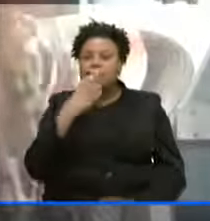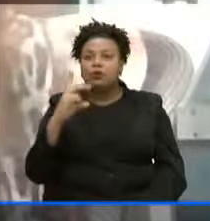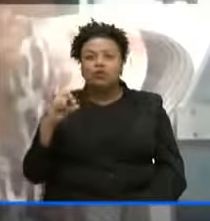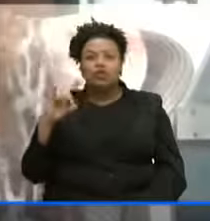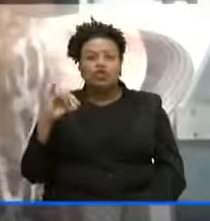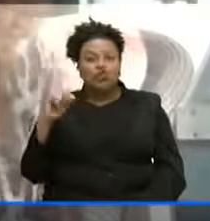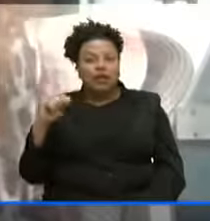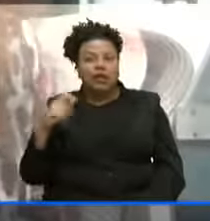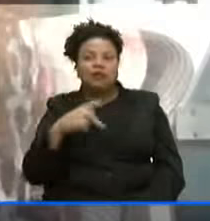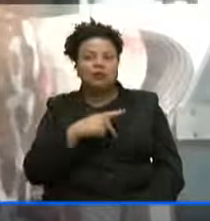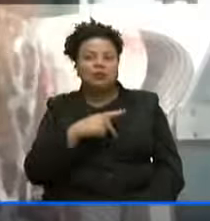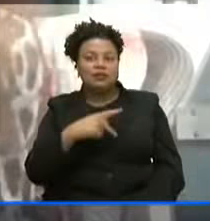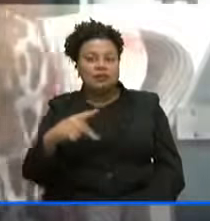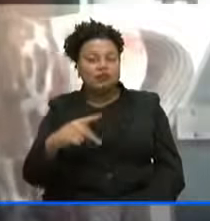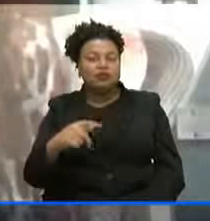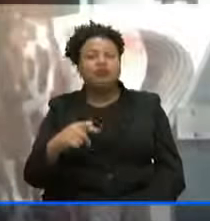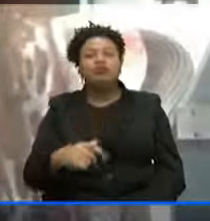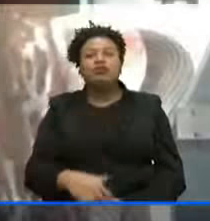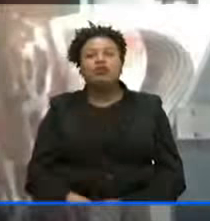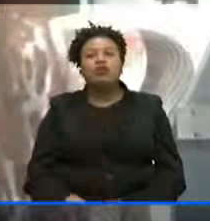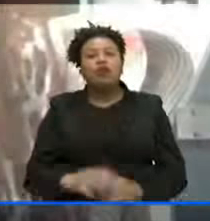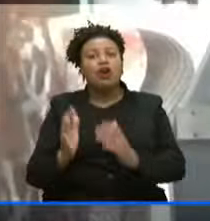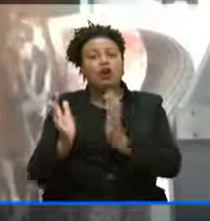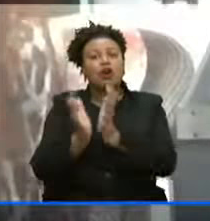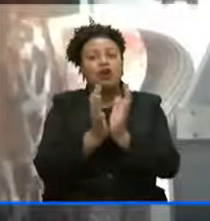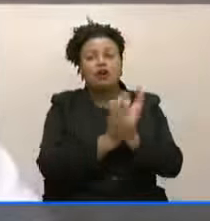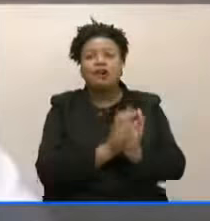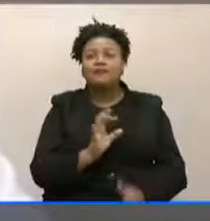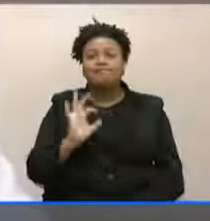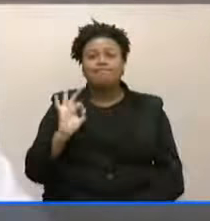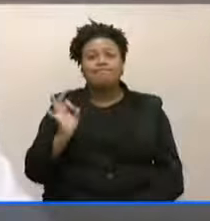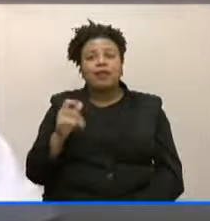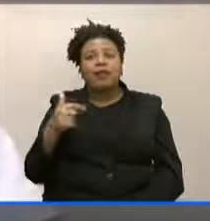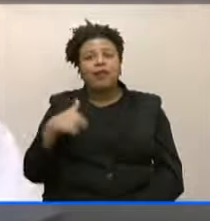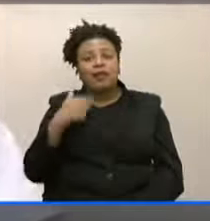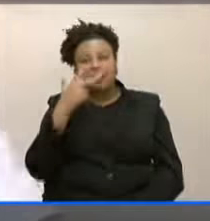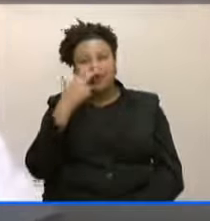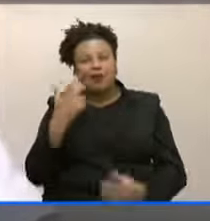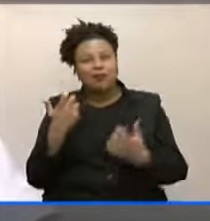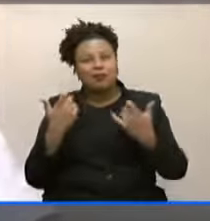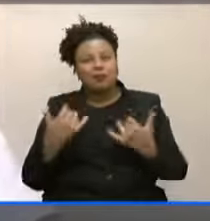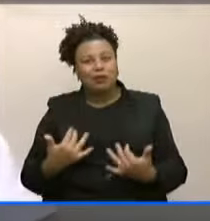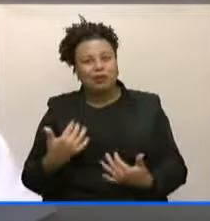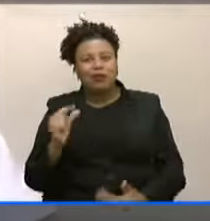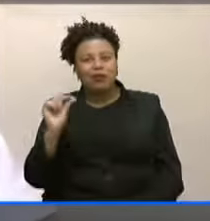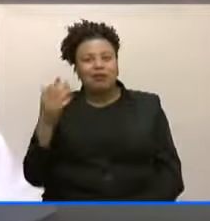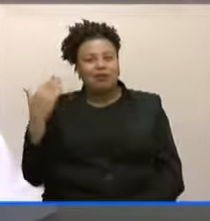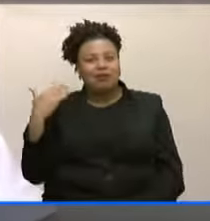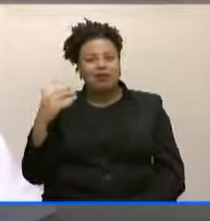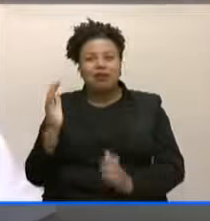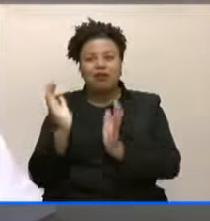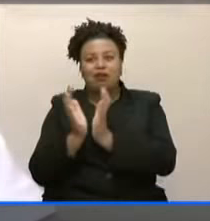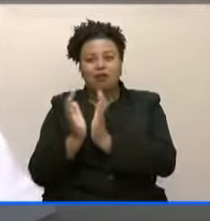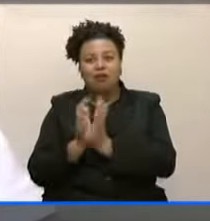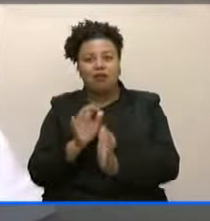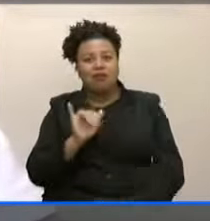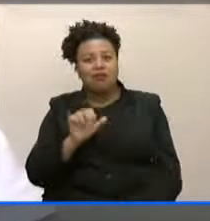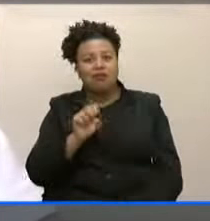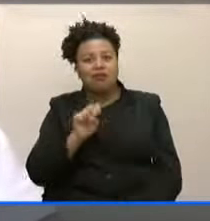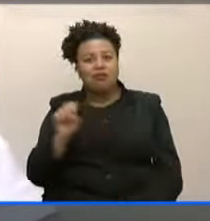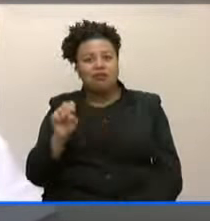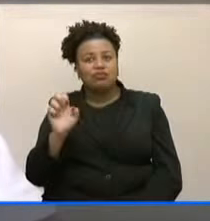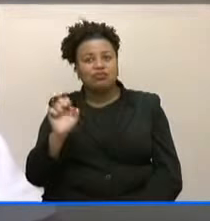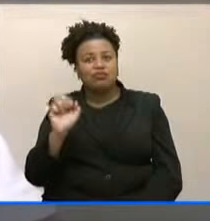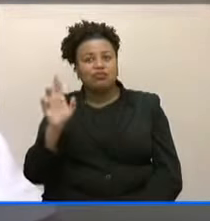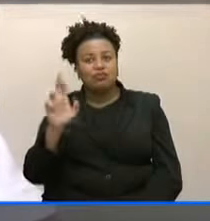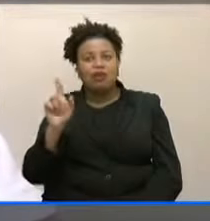presidente, meus companheiros. Pois é, é o que falou agora há pouco o nosso companheiro Issur,